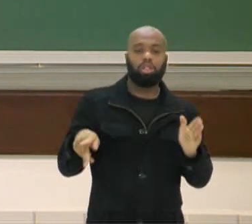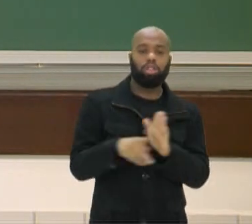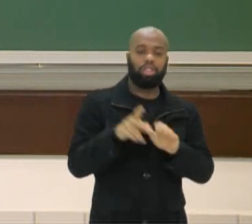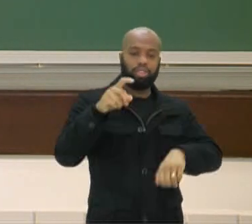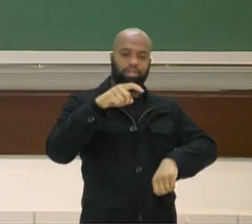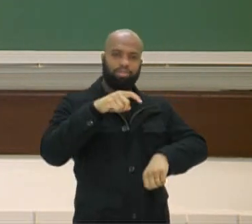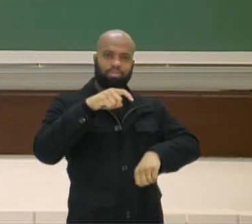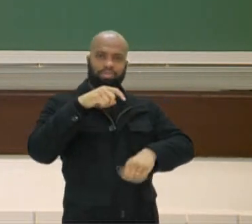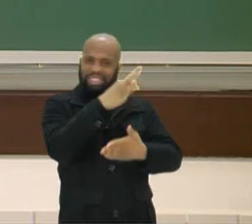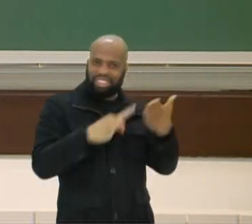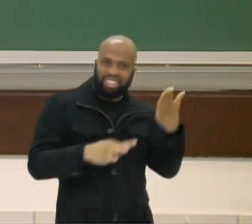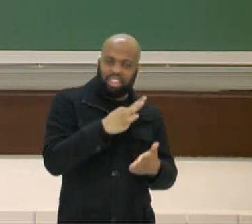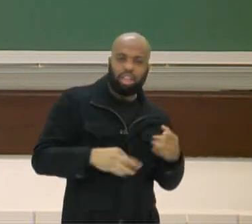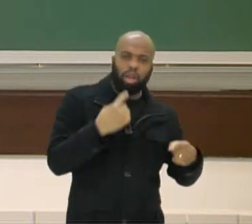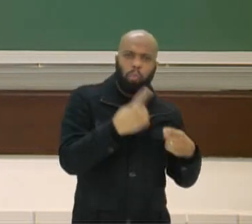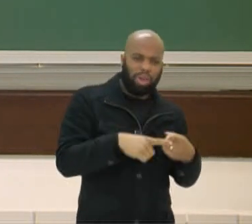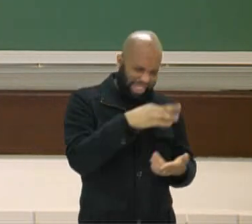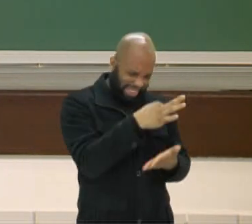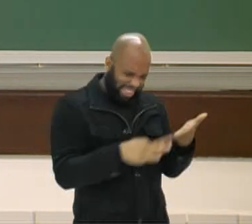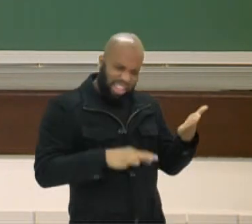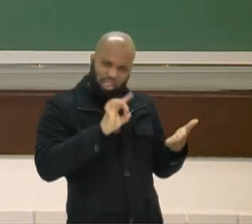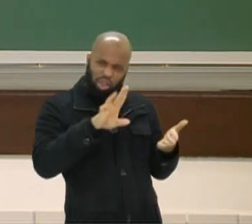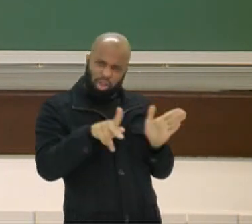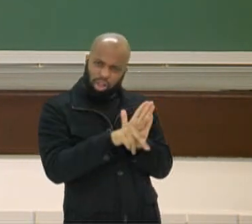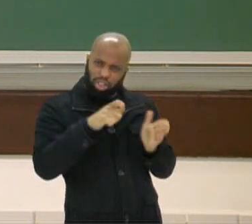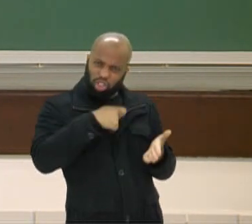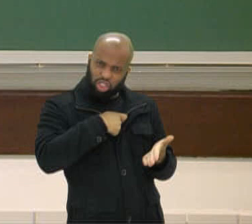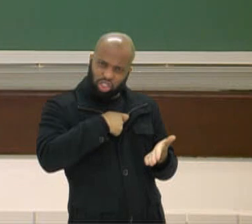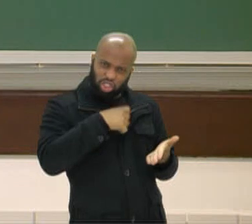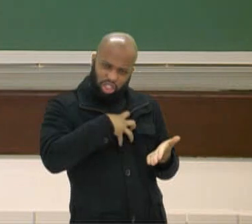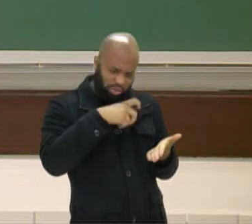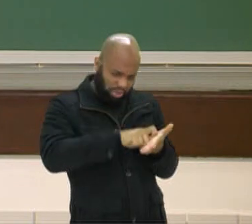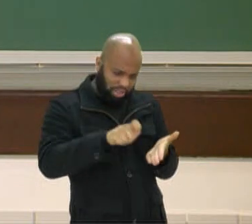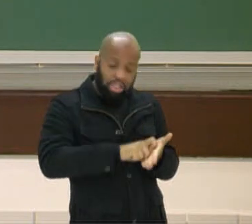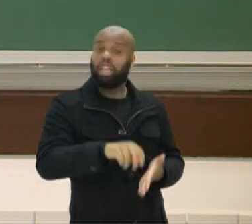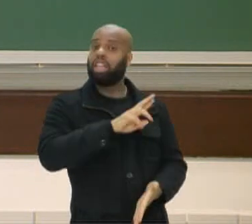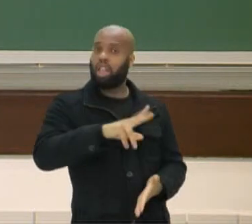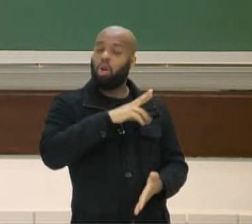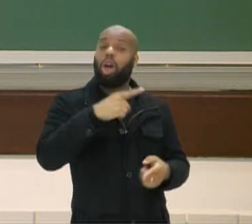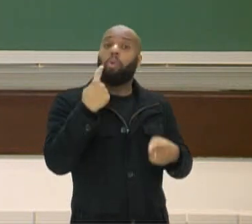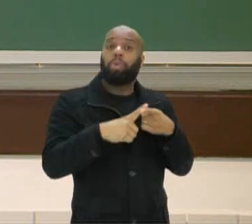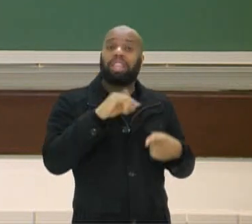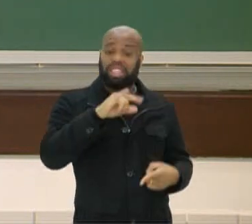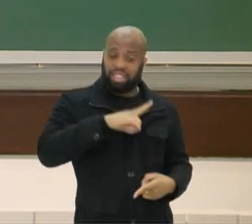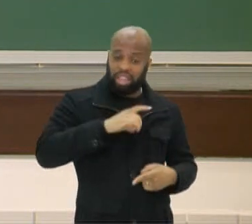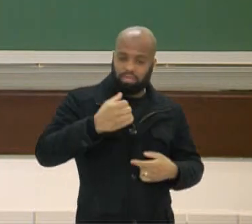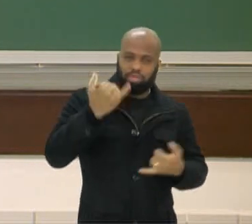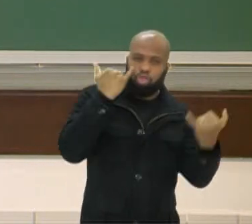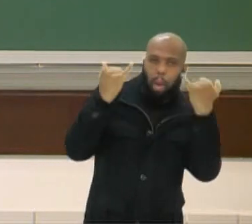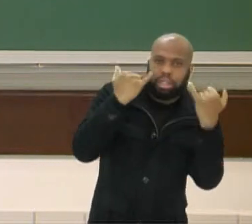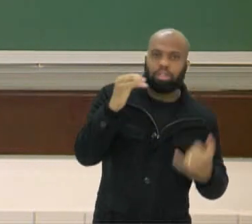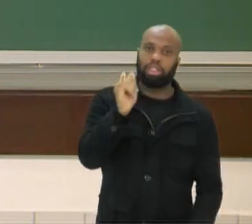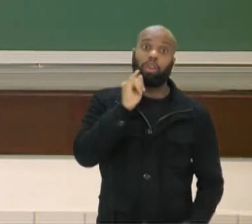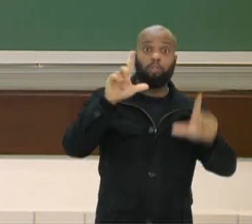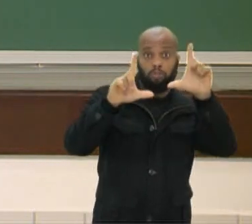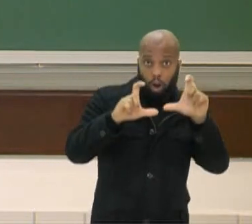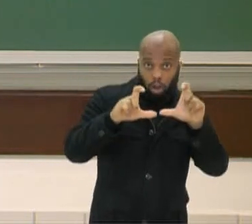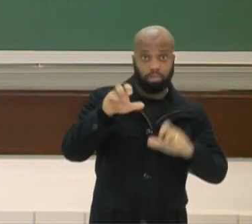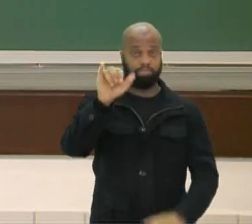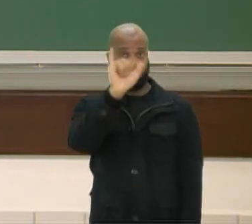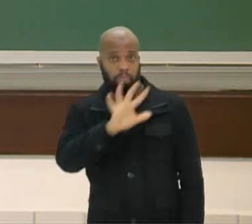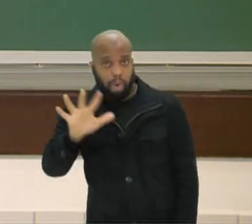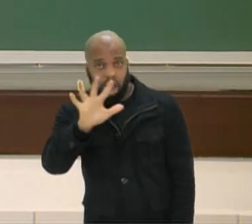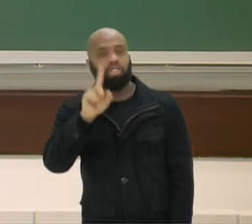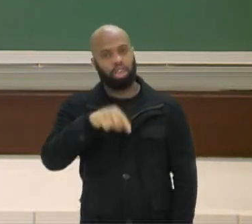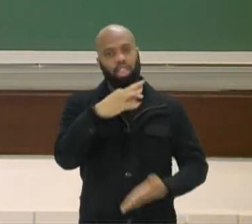texto. Texto não é somente escrito. Tudo aquilo que te transmite uma informação, uma foto, uma imagem, a gente também chama